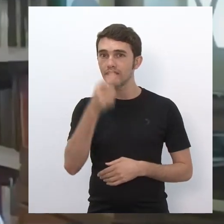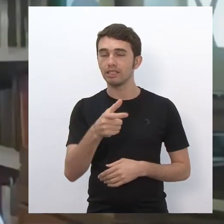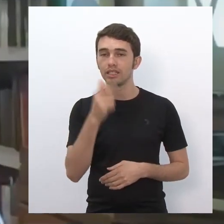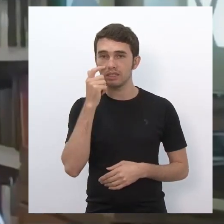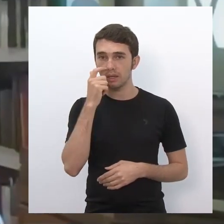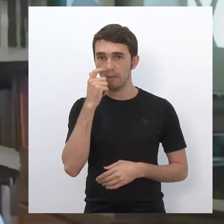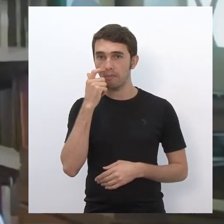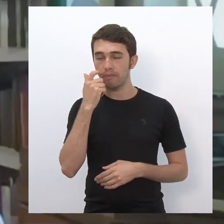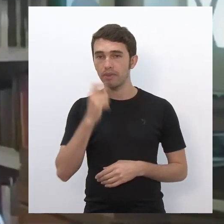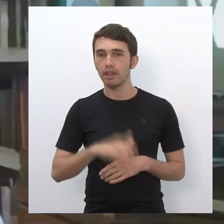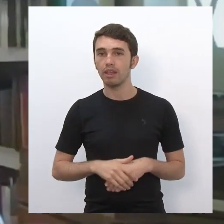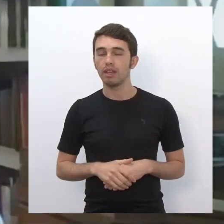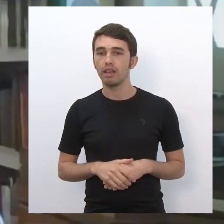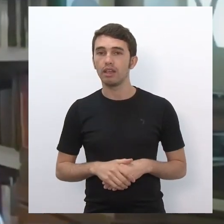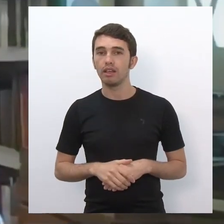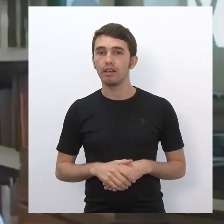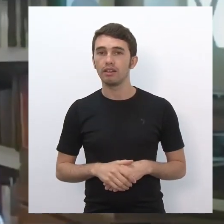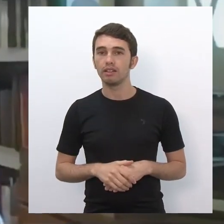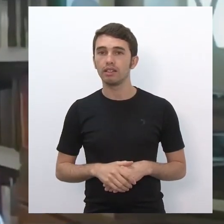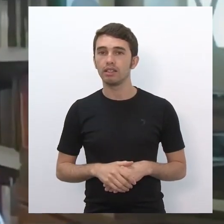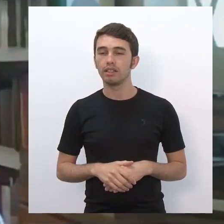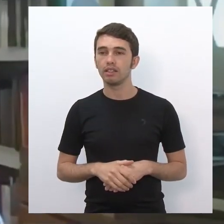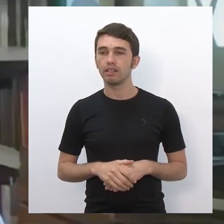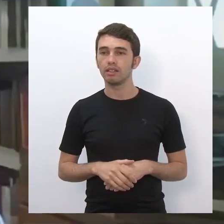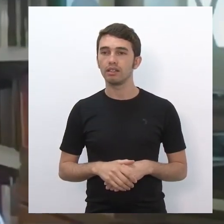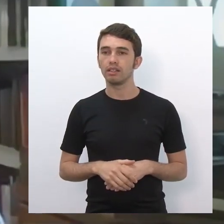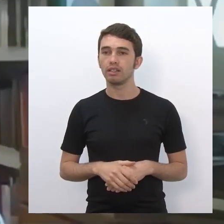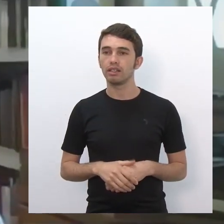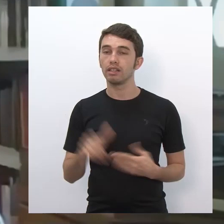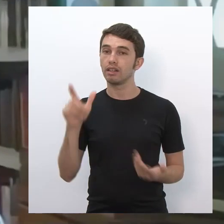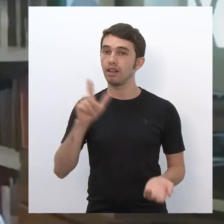menos interessante é o fato de que a literatura